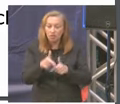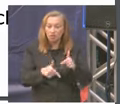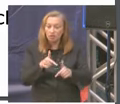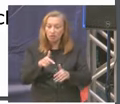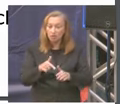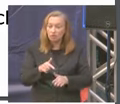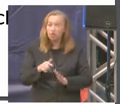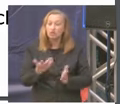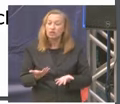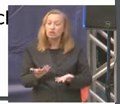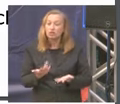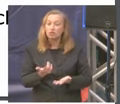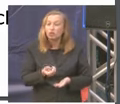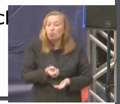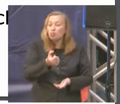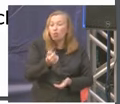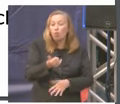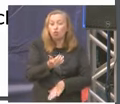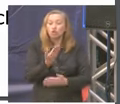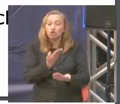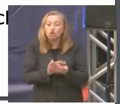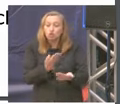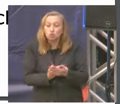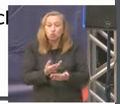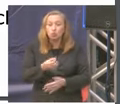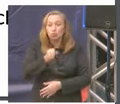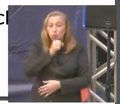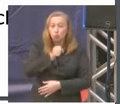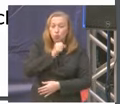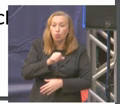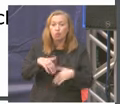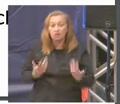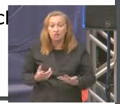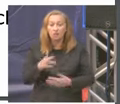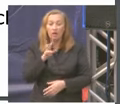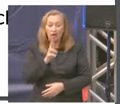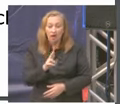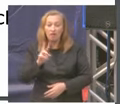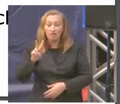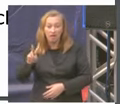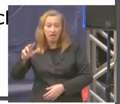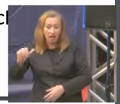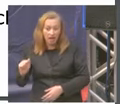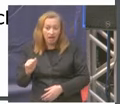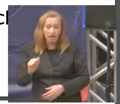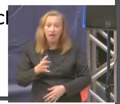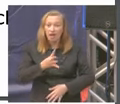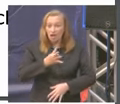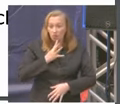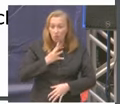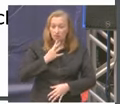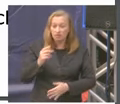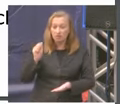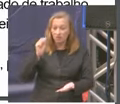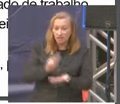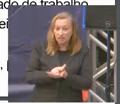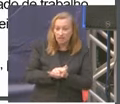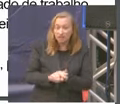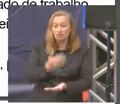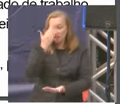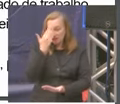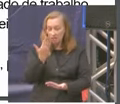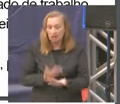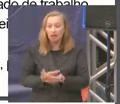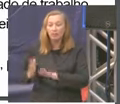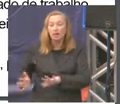educacionais, idosos de todo tipo. Essa é a lógica do RVA, Reconhecimento, Validação e Acreditação. Pode passar.